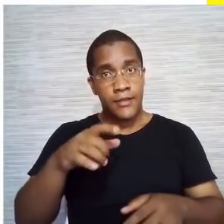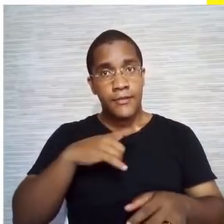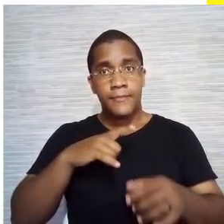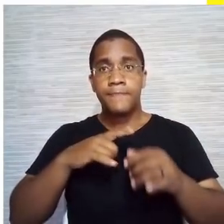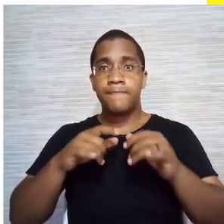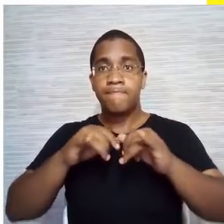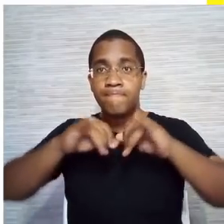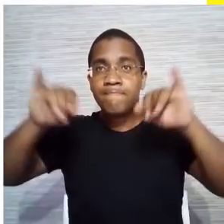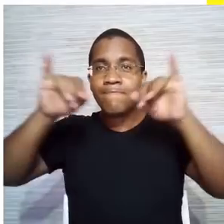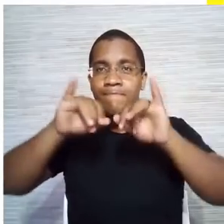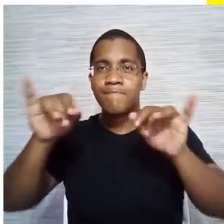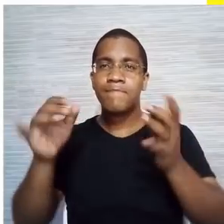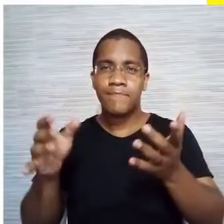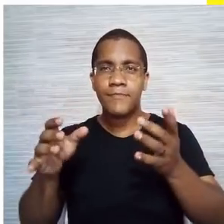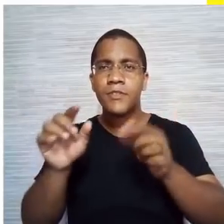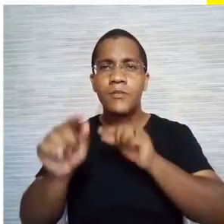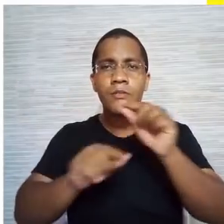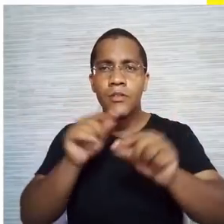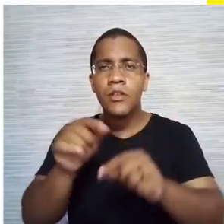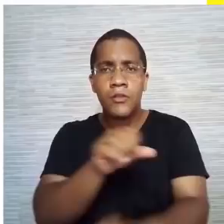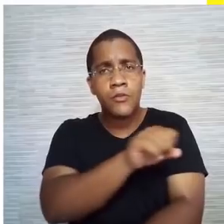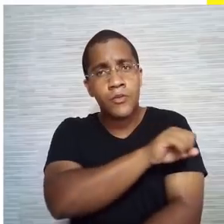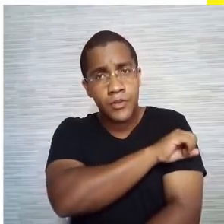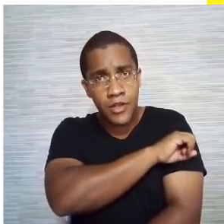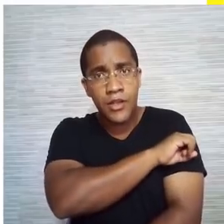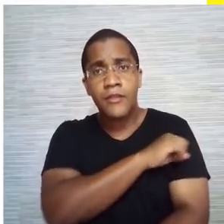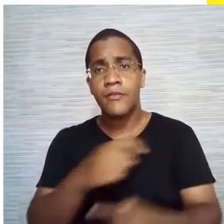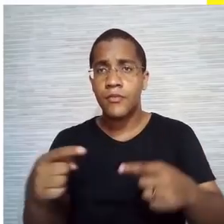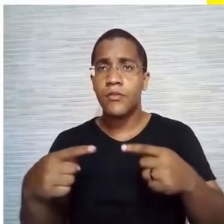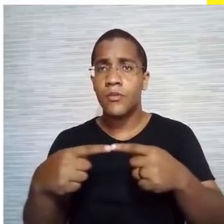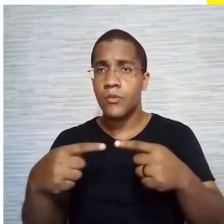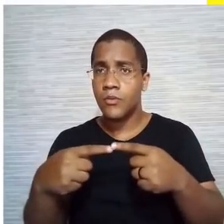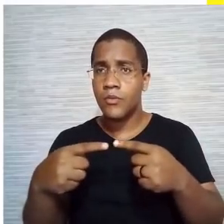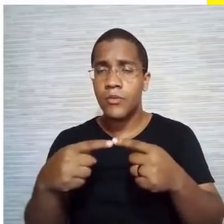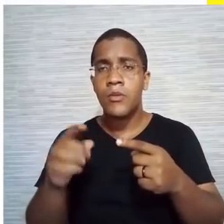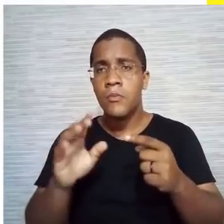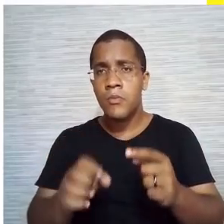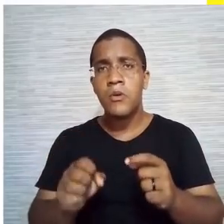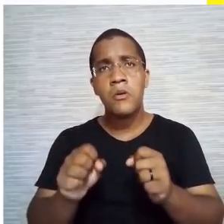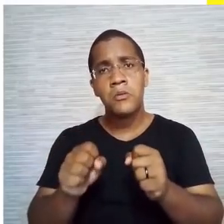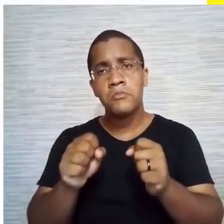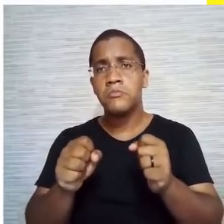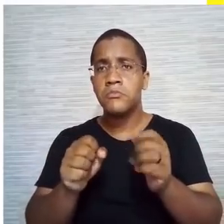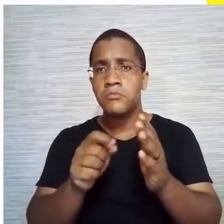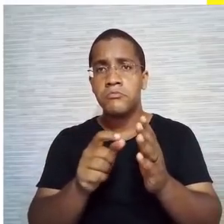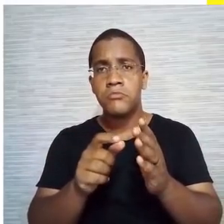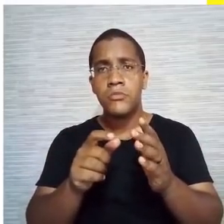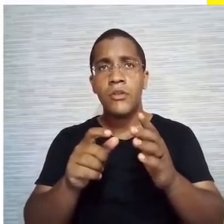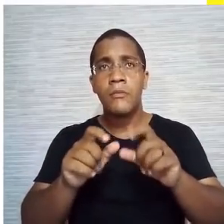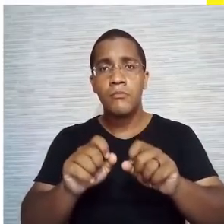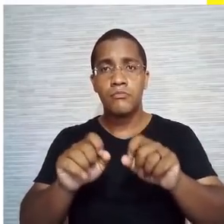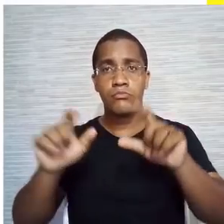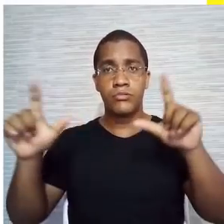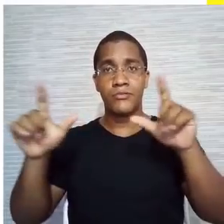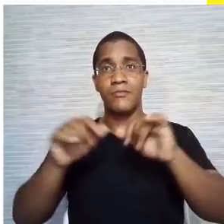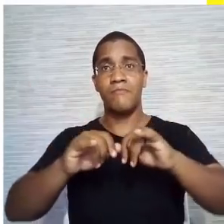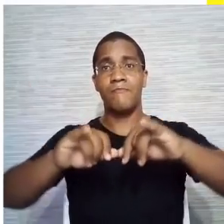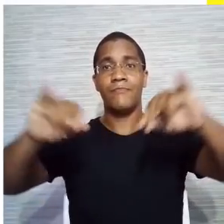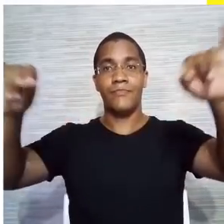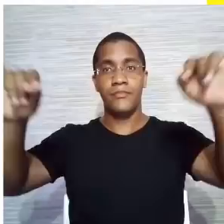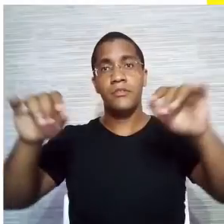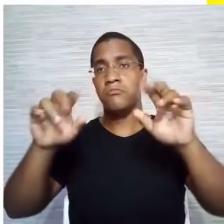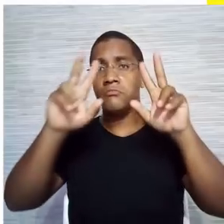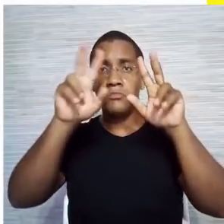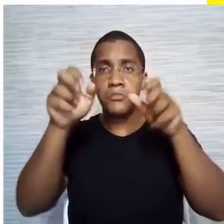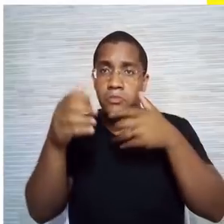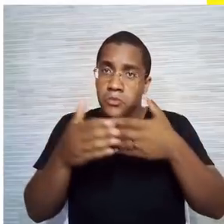ser utilizados por estudantes do oitavo ano, fazer uma propaganda, elaborar uma propaganda sobre um determinado